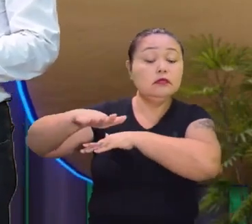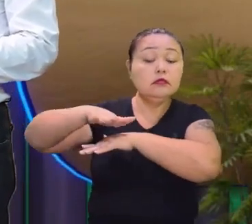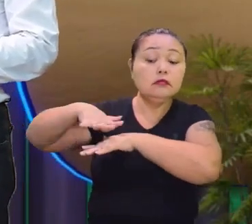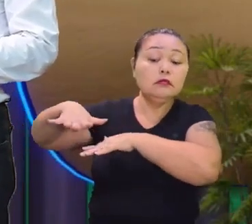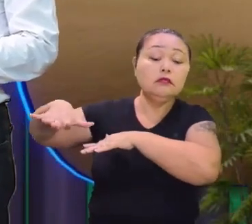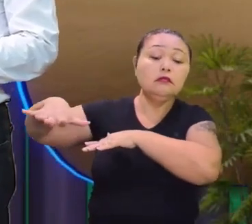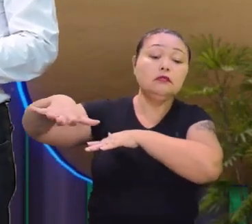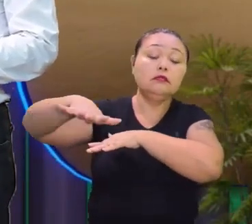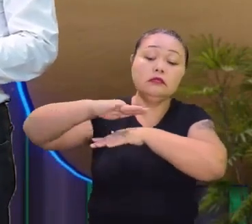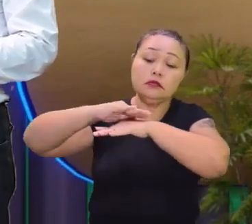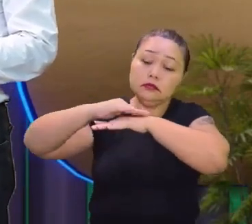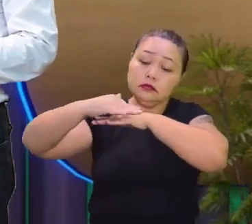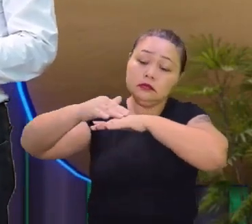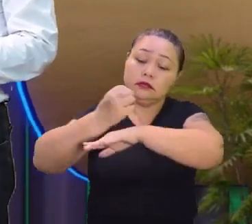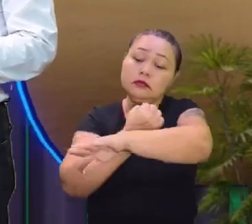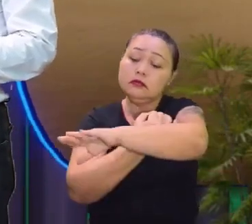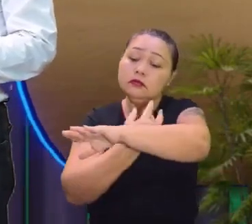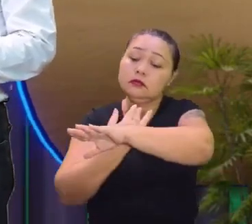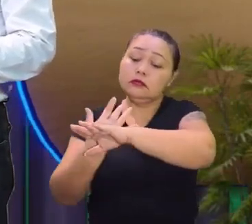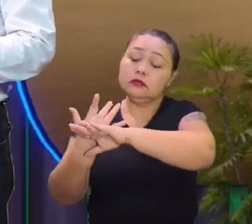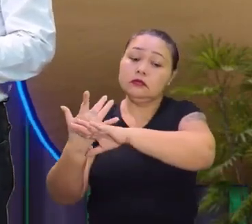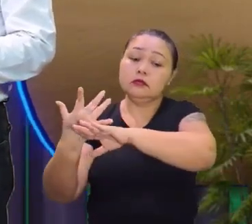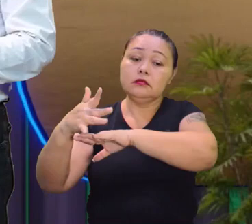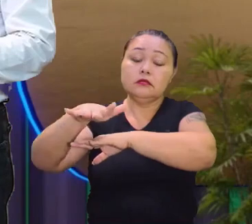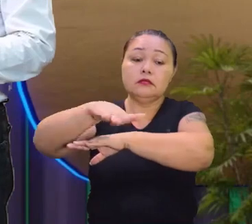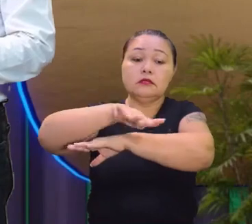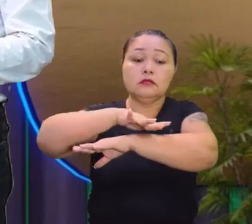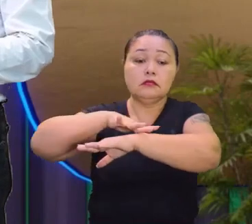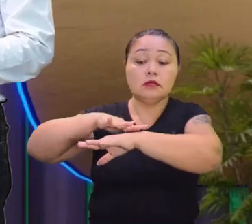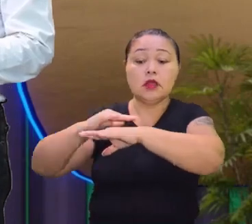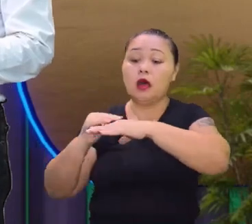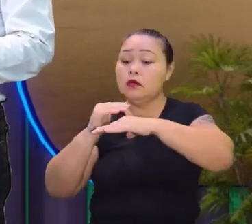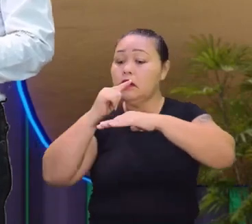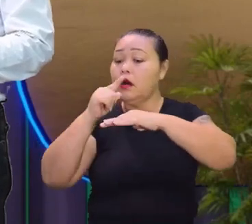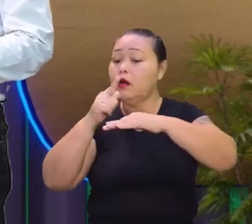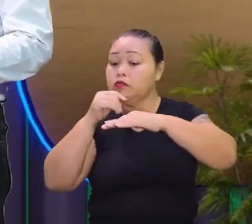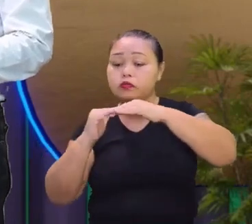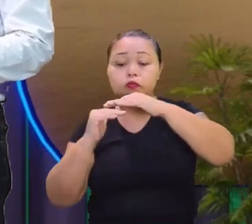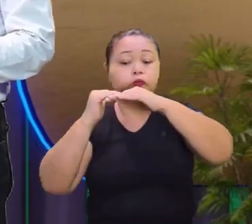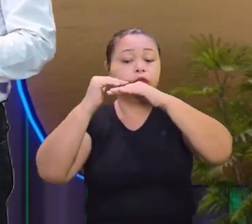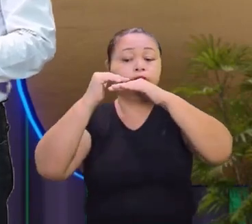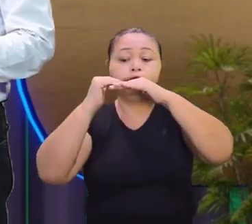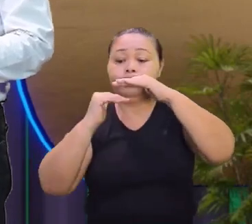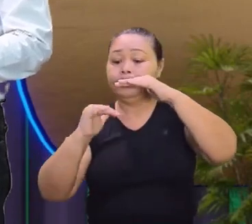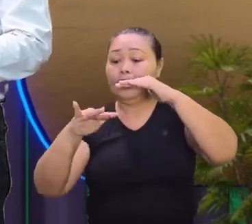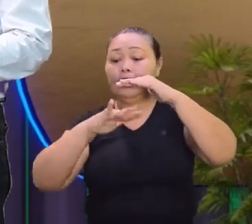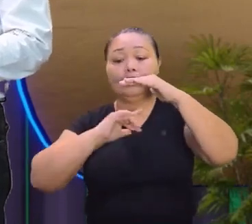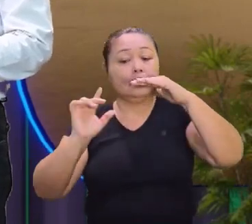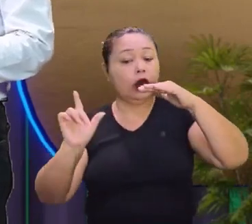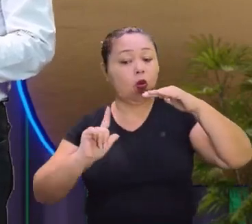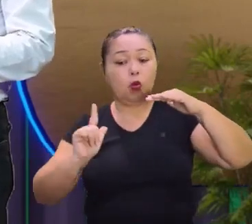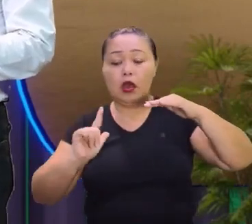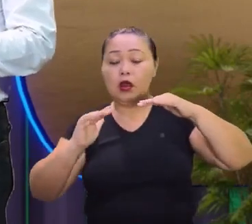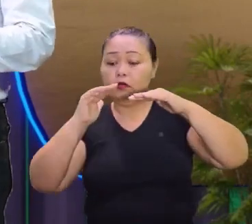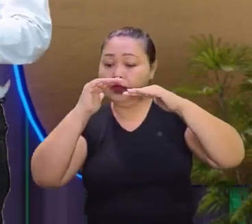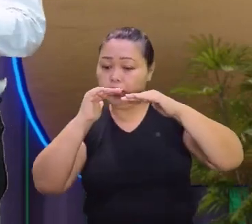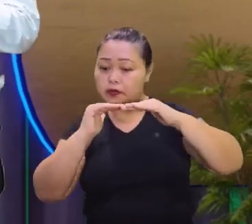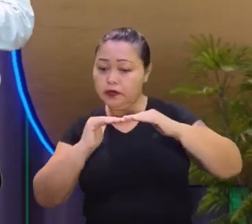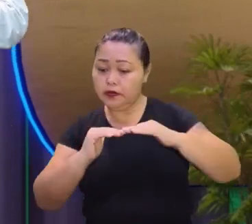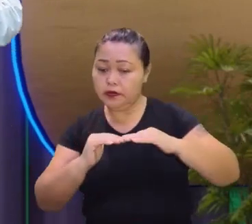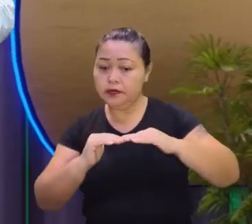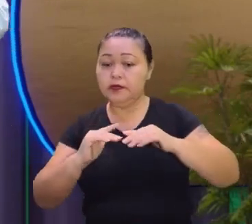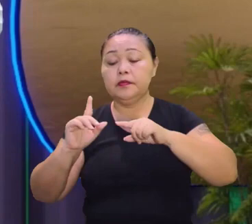Uma área de cobertura vegetal e aquela área não era inundada, né, professor Jorge? Não era inundada. Exatamente. E aí